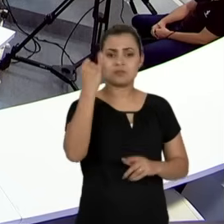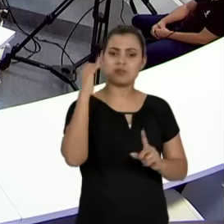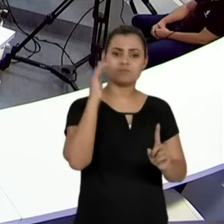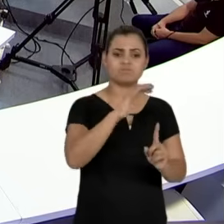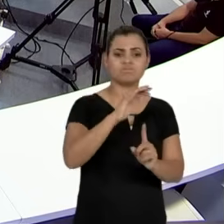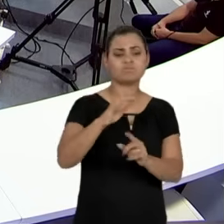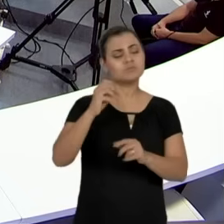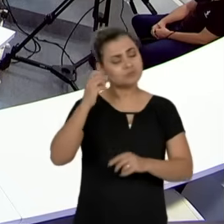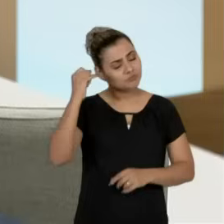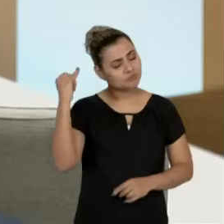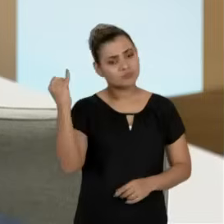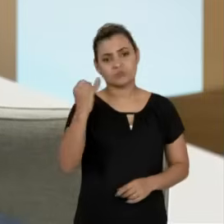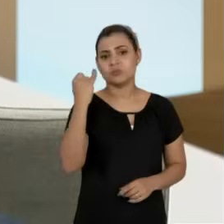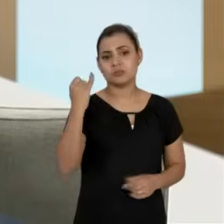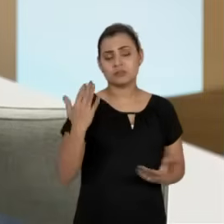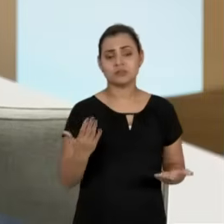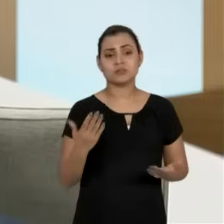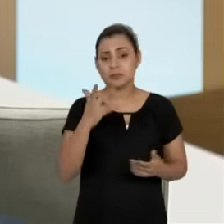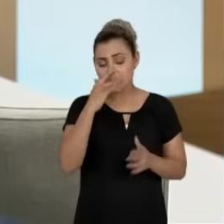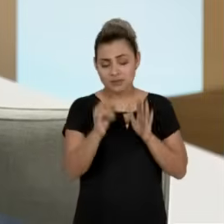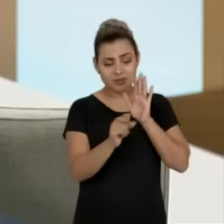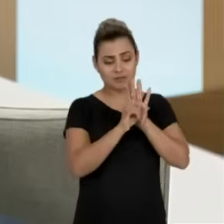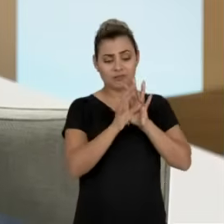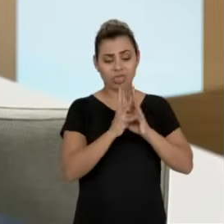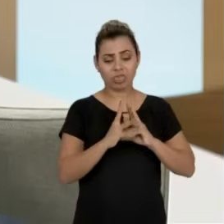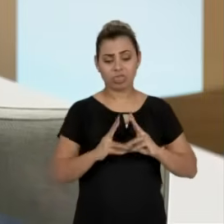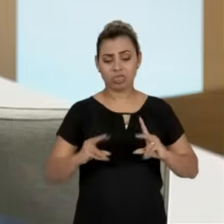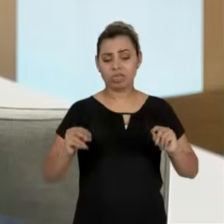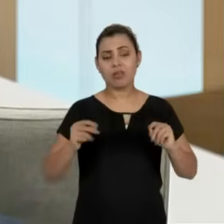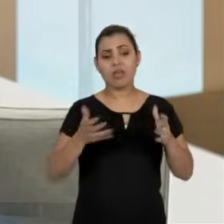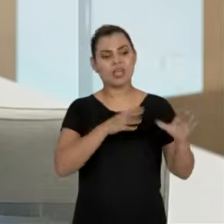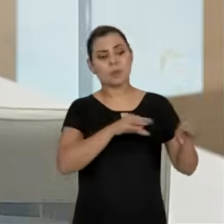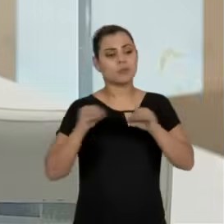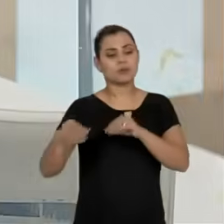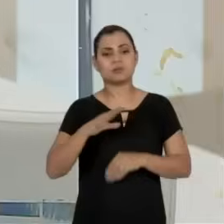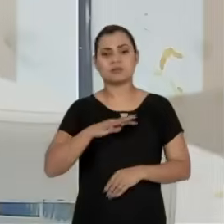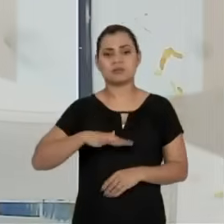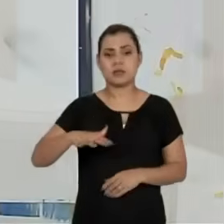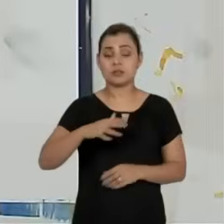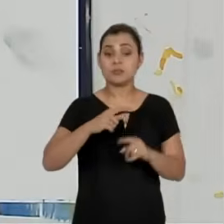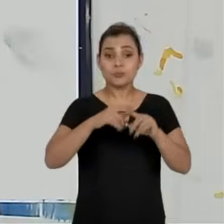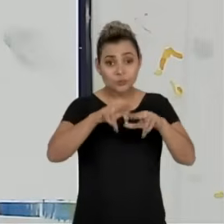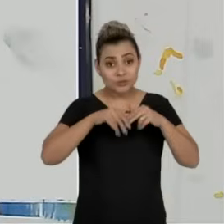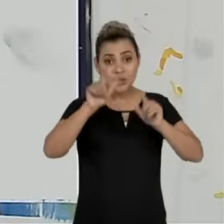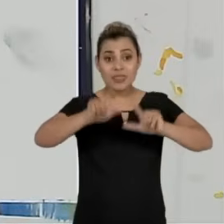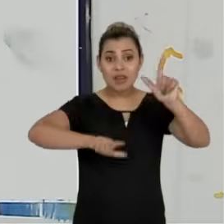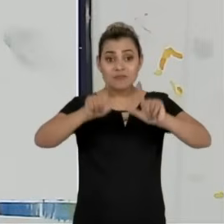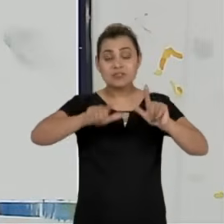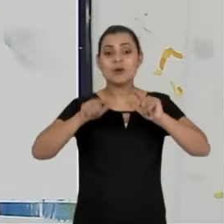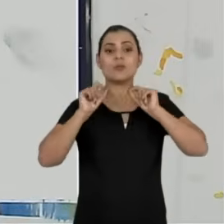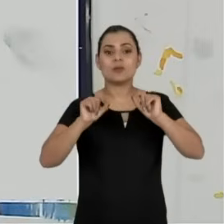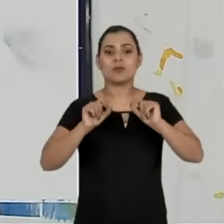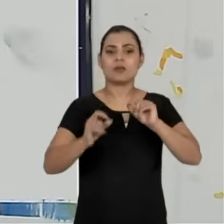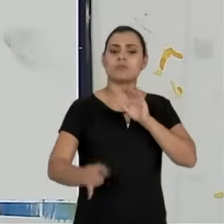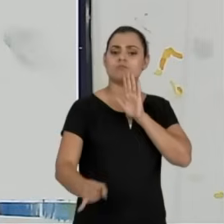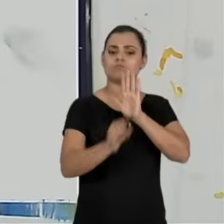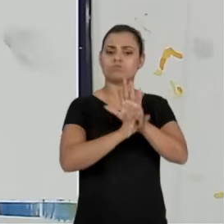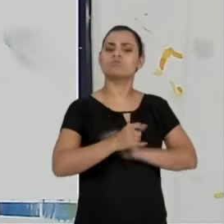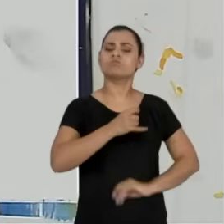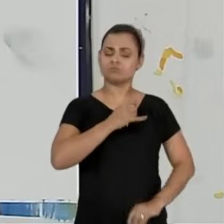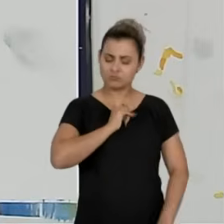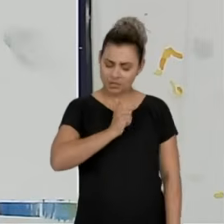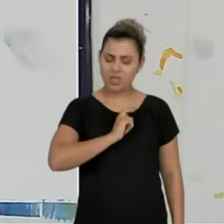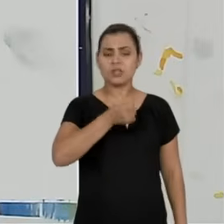sabedoria ancestral, e perde a identidade com aquilo, depois quer ir para a cidade. E com a TV Mocoronga, não, eles são jornalistas,